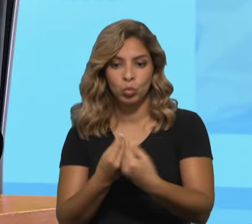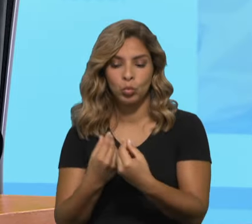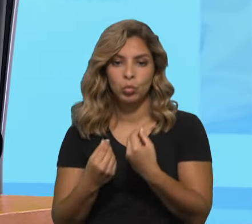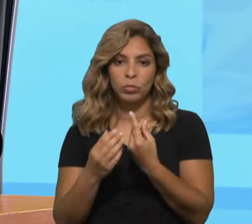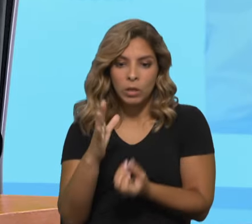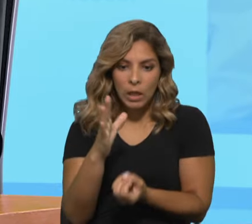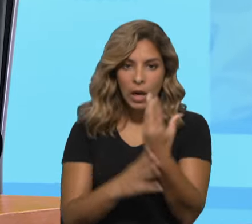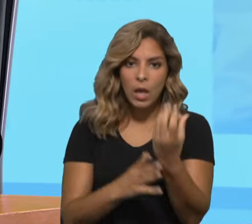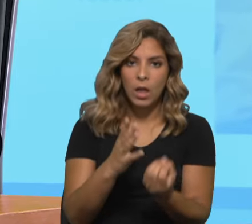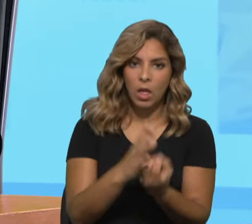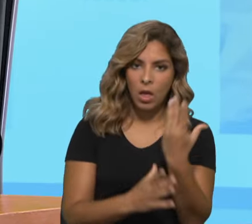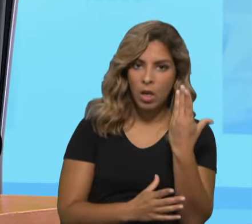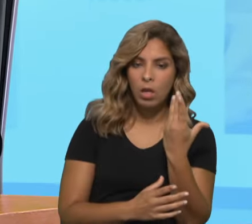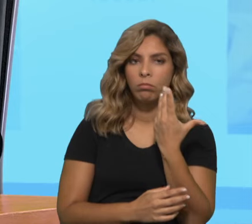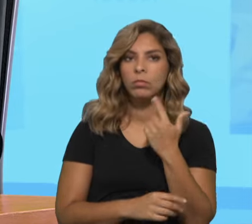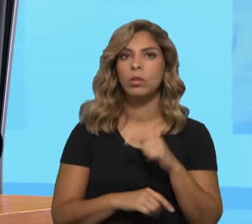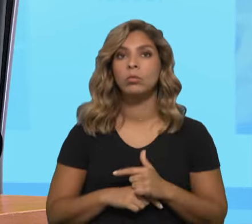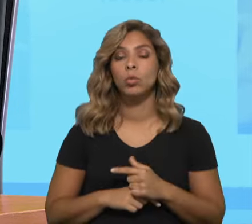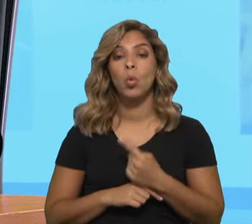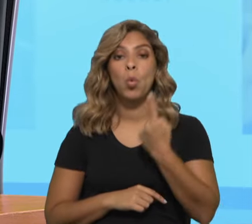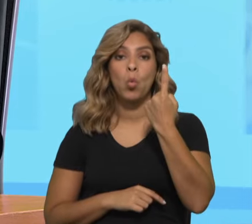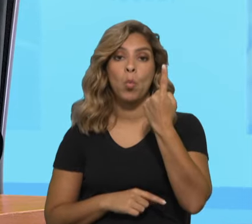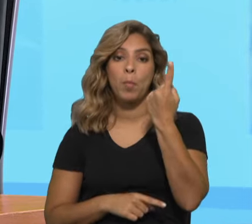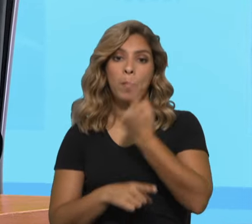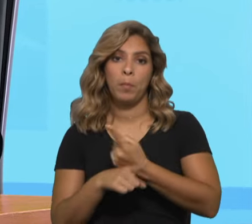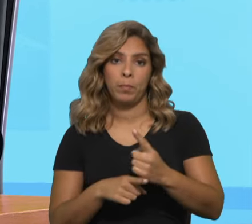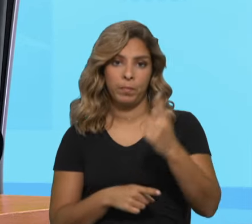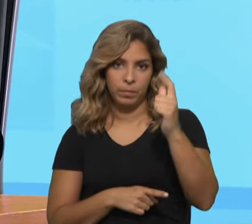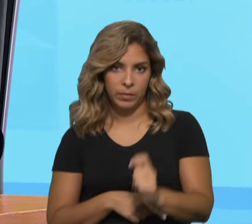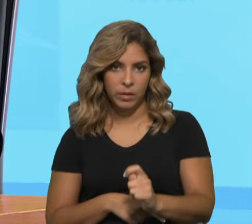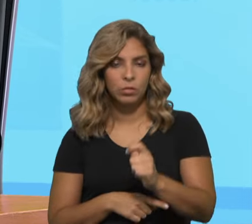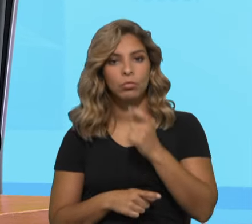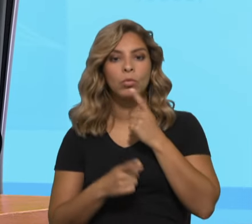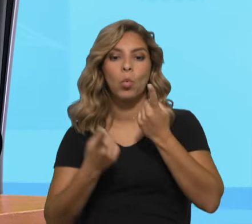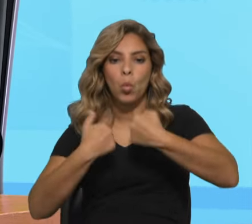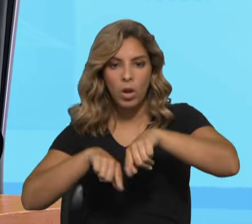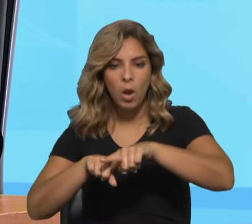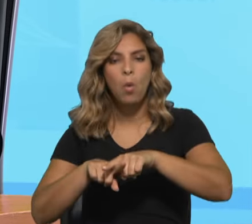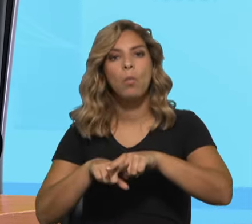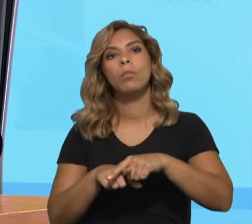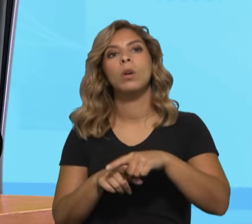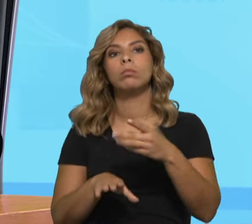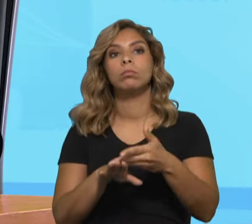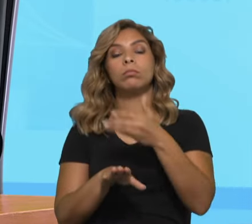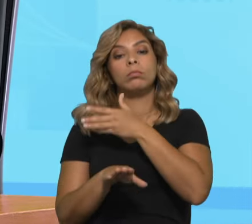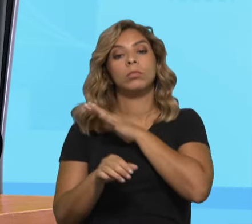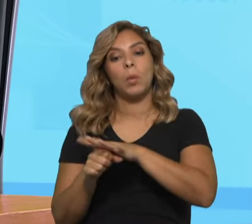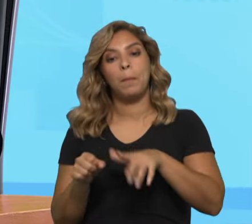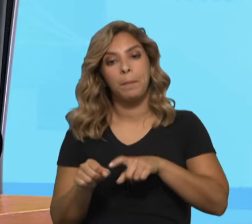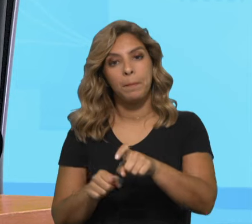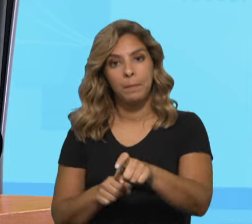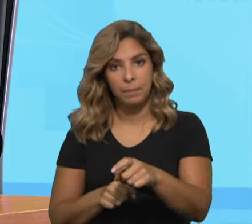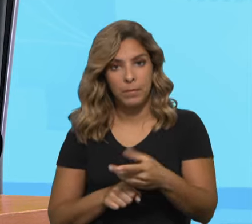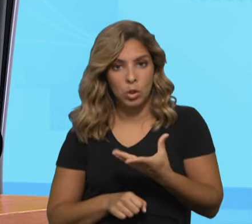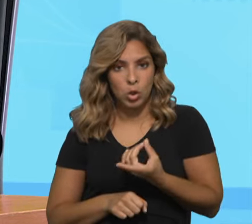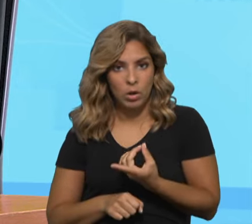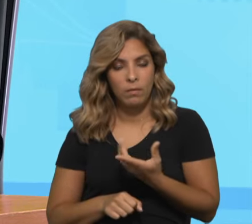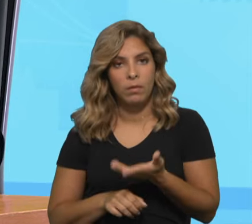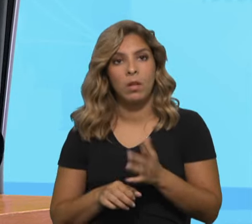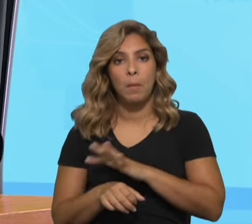nós reunimos uma vez por mês e temos procurado, desde a pandemia, encontrar-nos